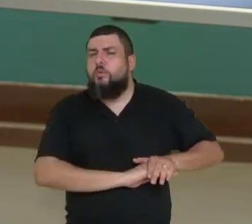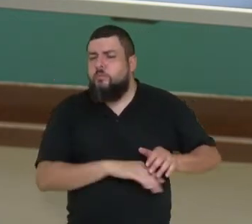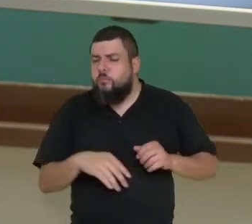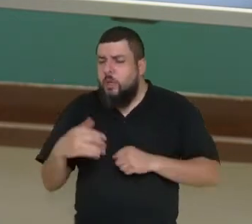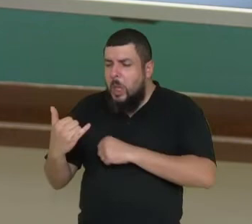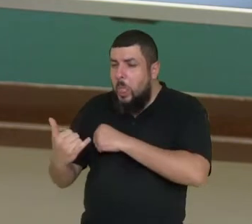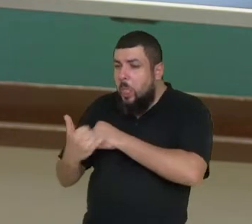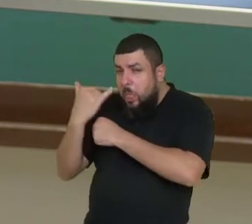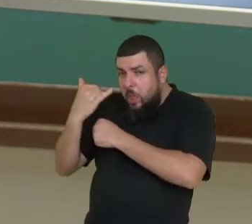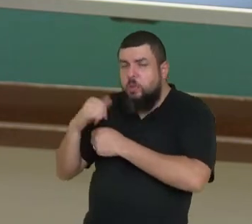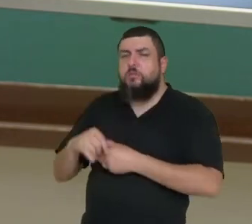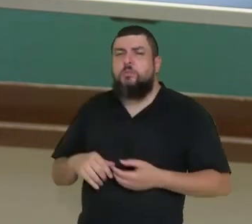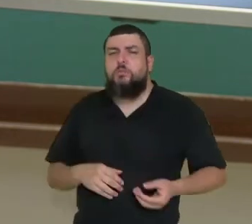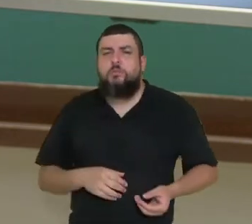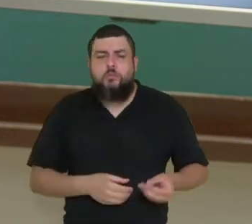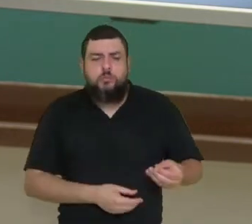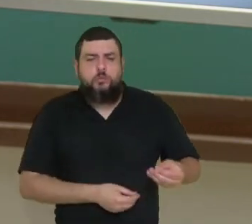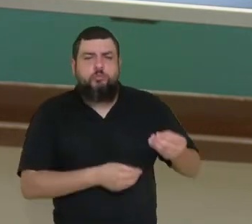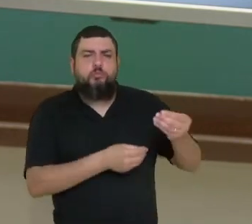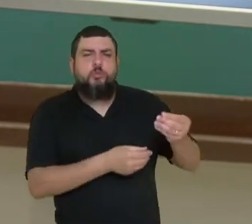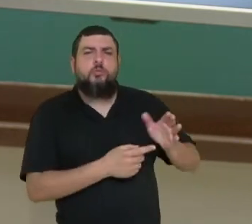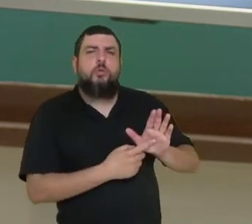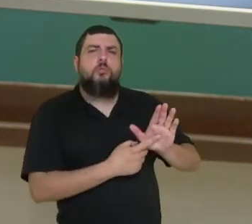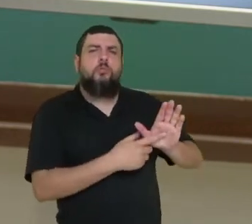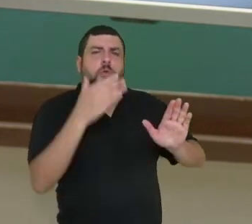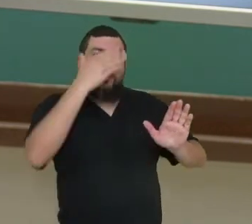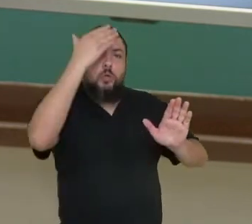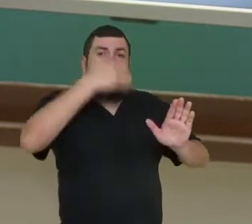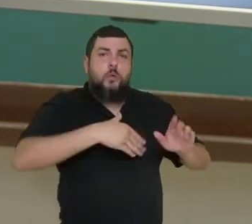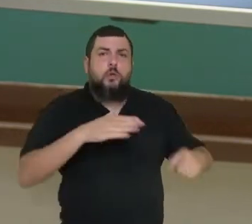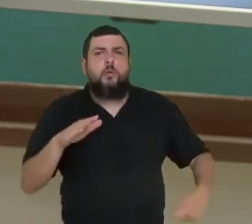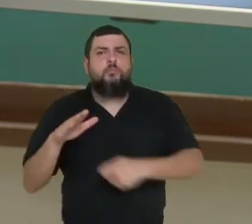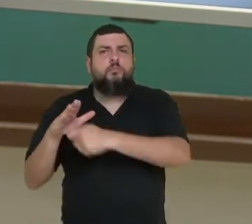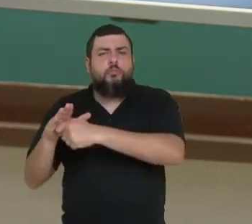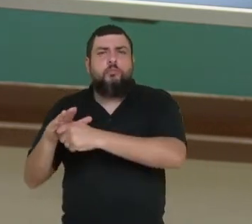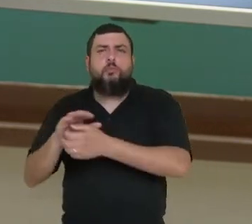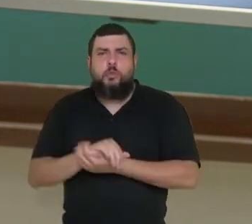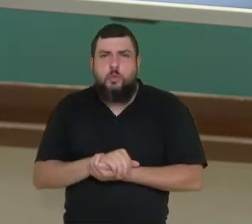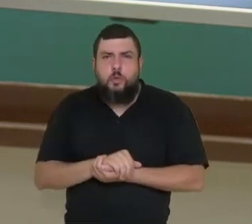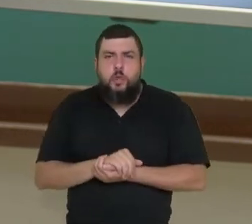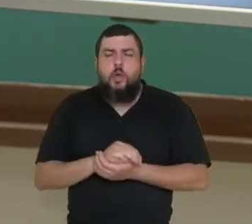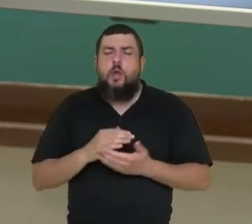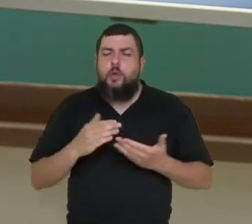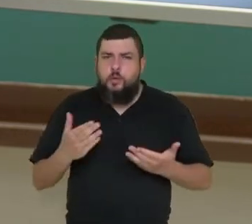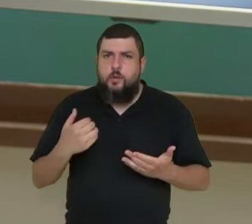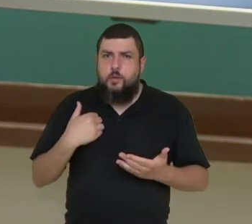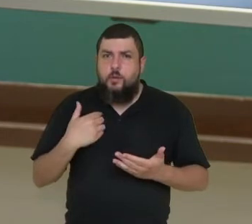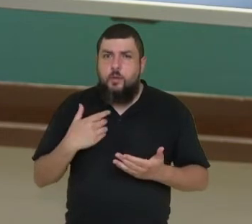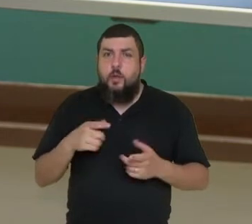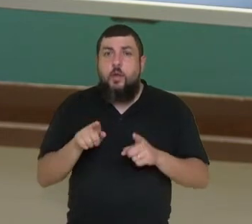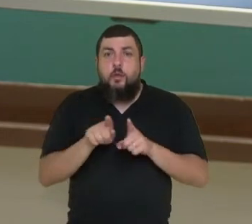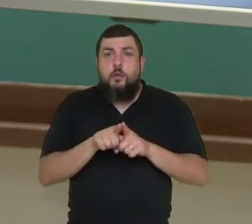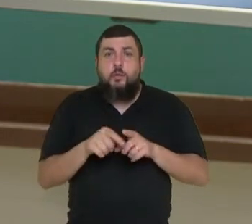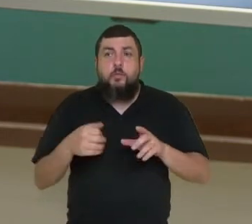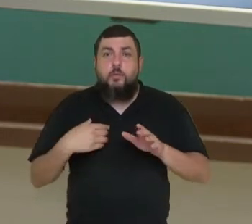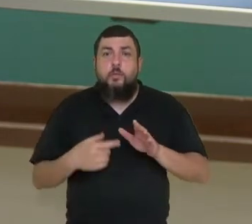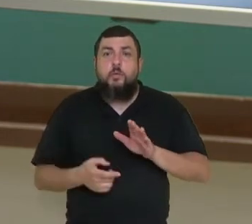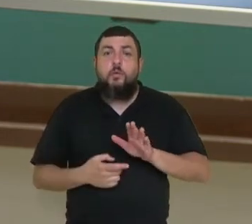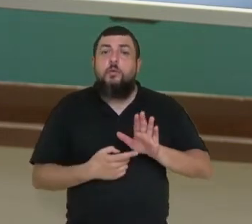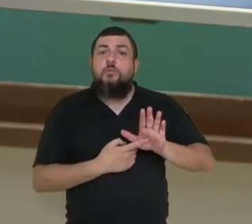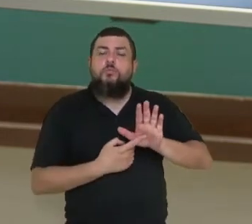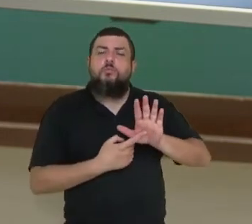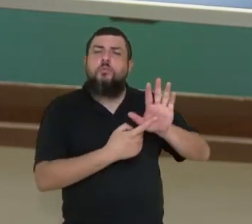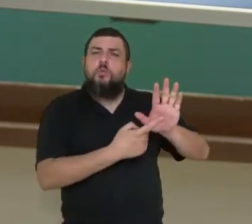para justificar ali o porquê de, não somente de reivindicarmos os nossos direitos, mas também de mostrar que a gente cumpriu com a